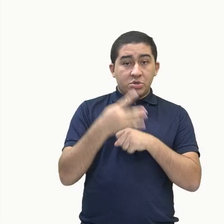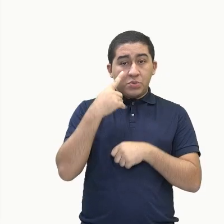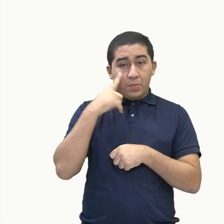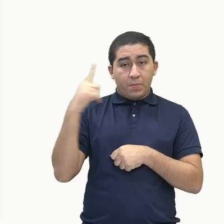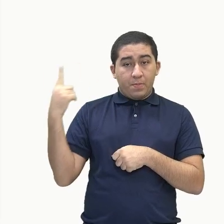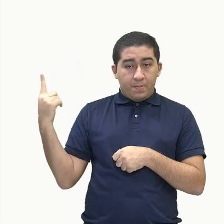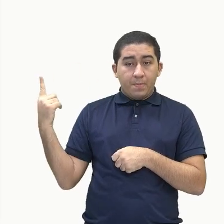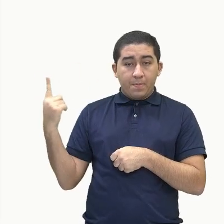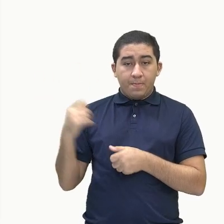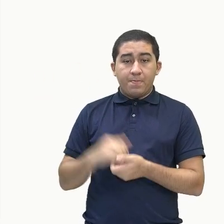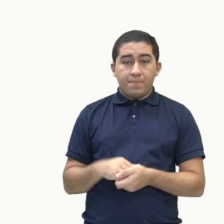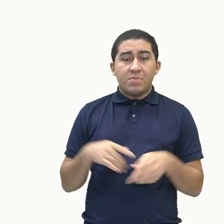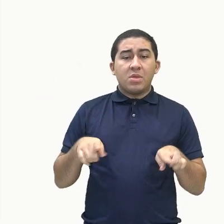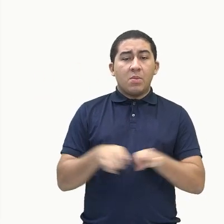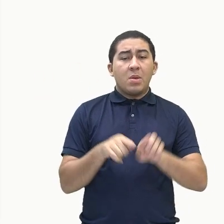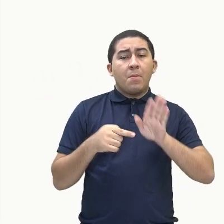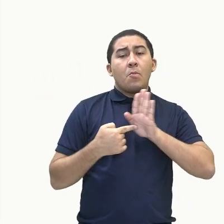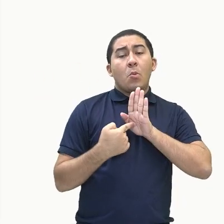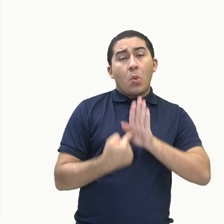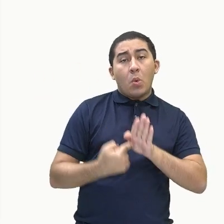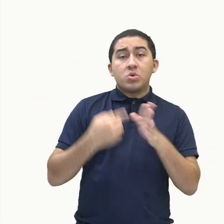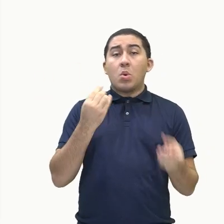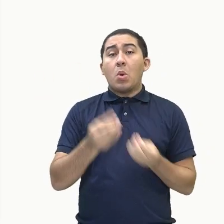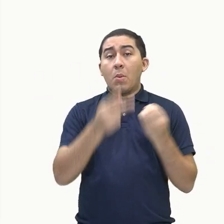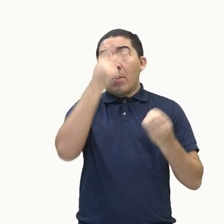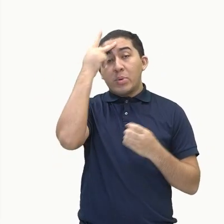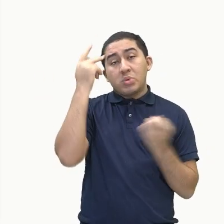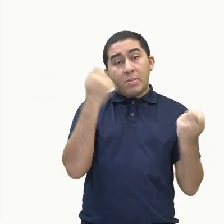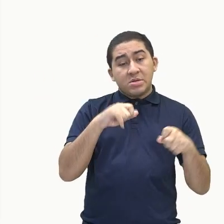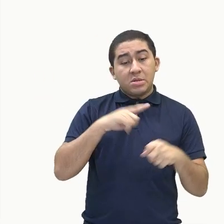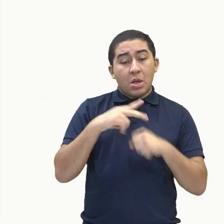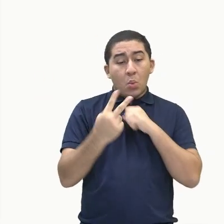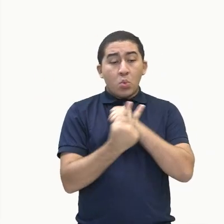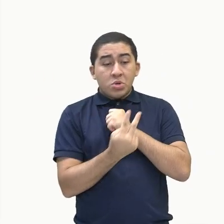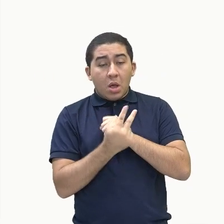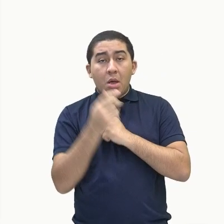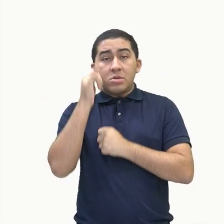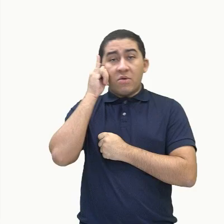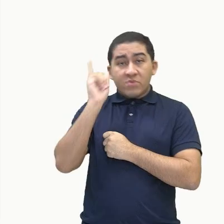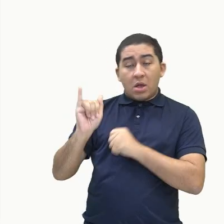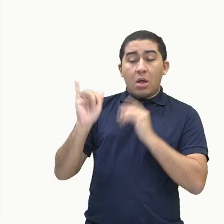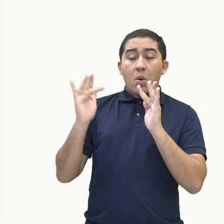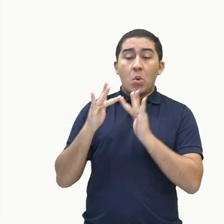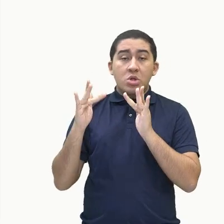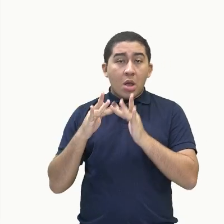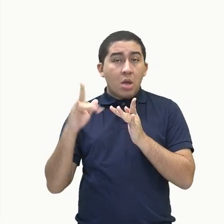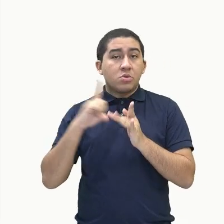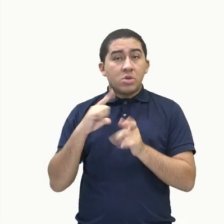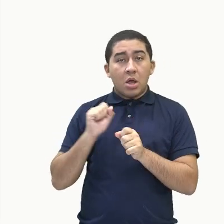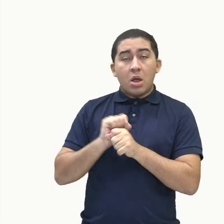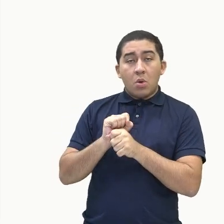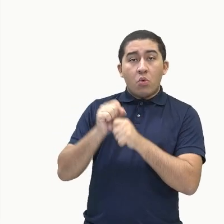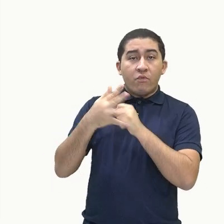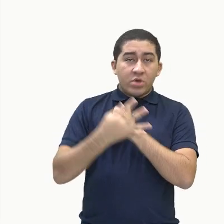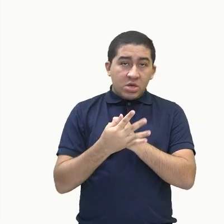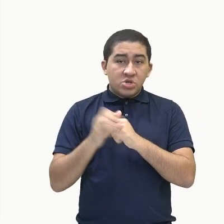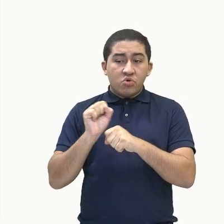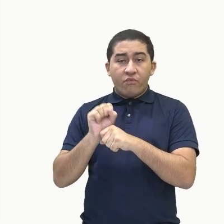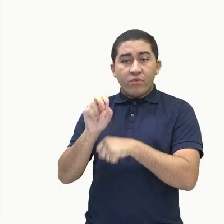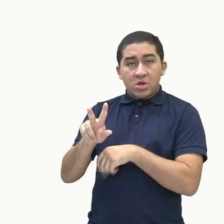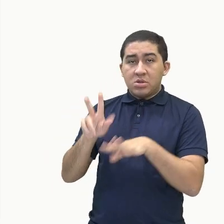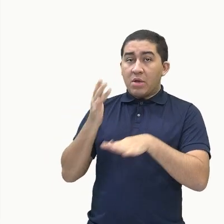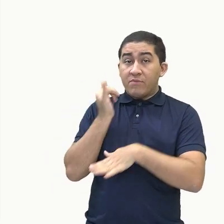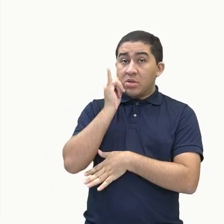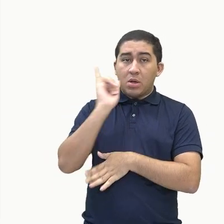aí está mostrando aqui como você deve proceder para evitar, né, a transmissão do